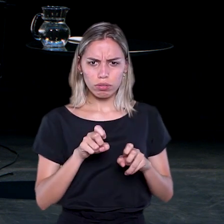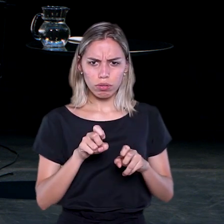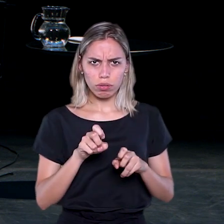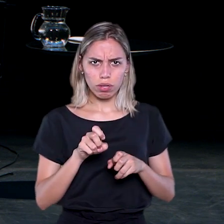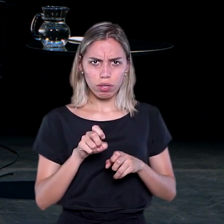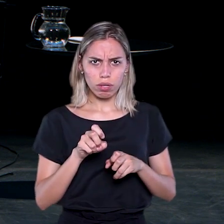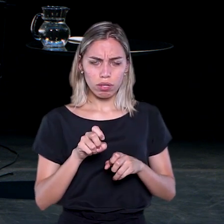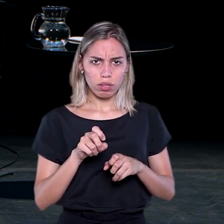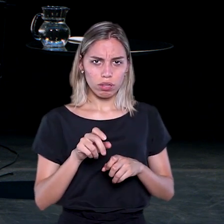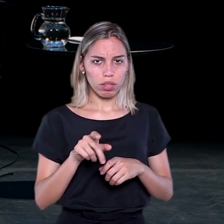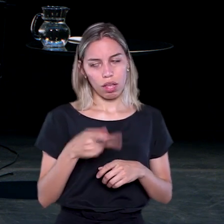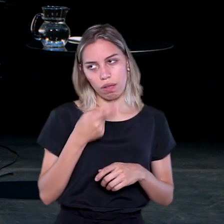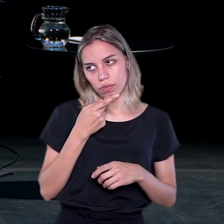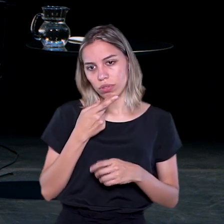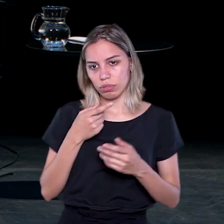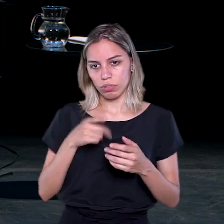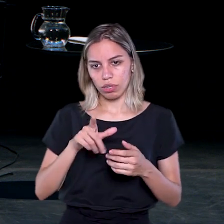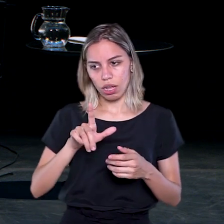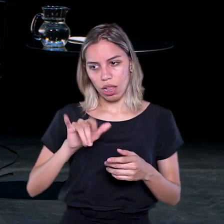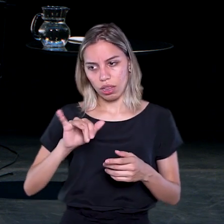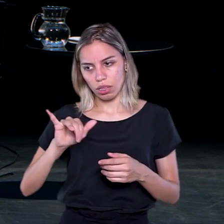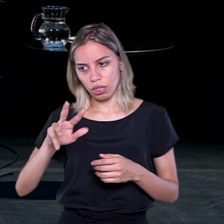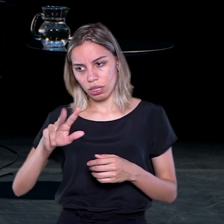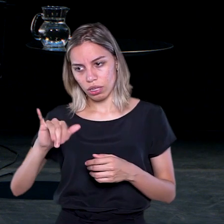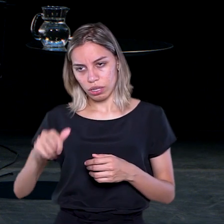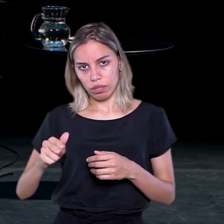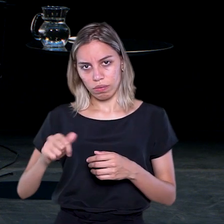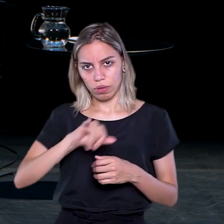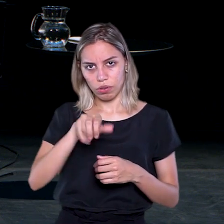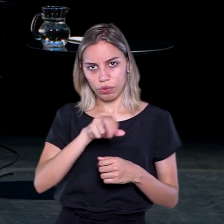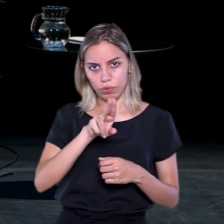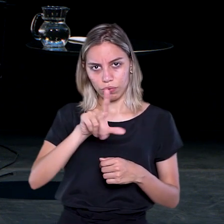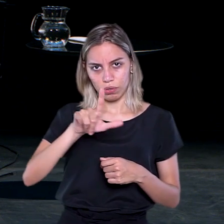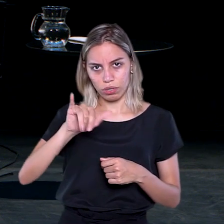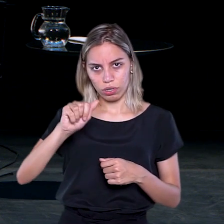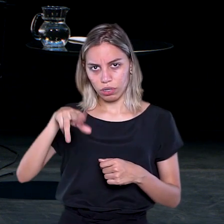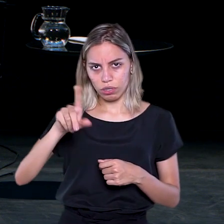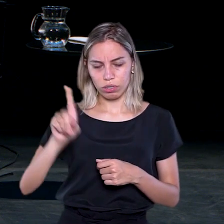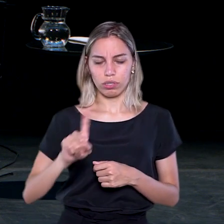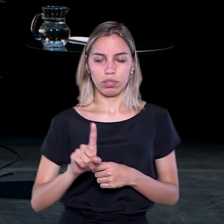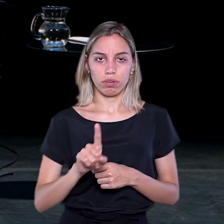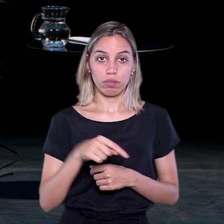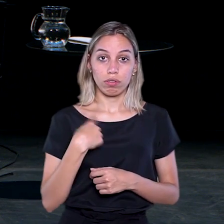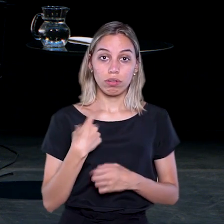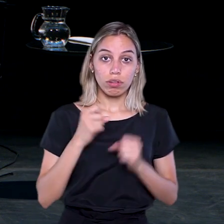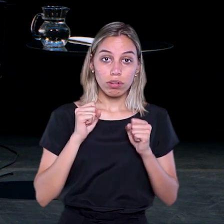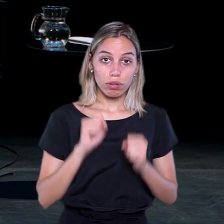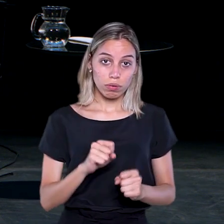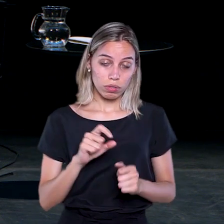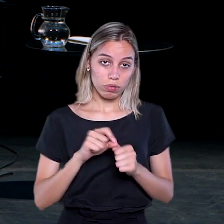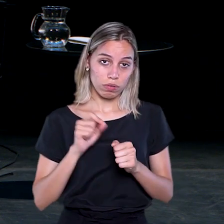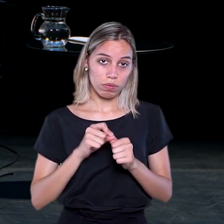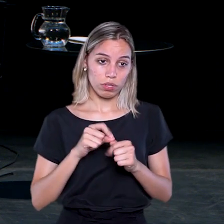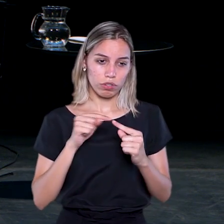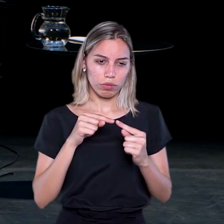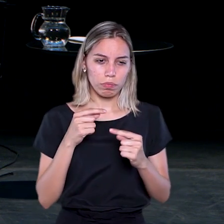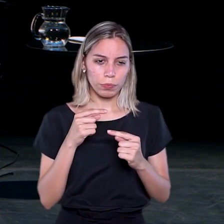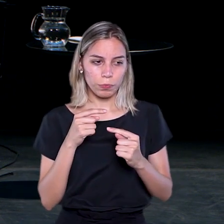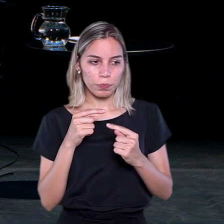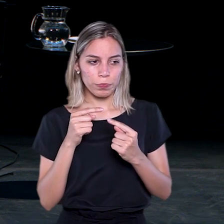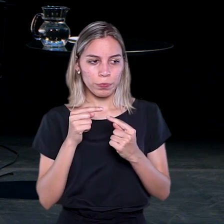Lívia, né, para Juliana, não é sobre isso. Nós podemos e devemos fazer essa conta. E não